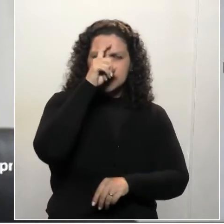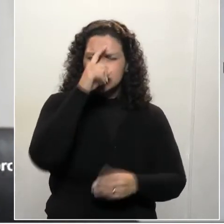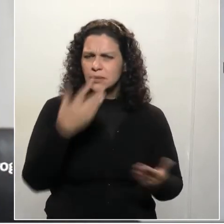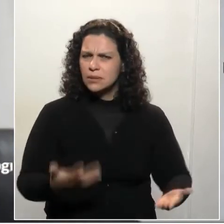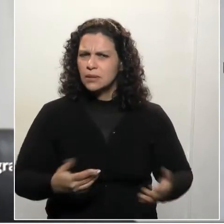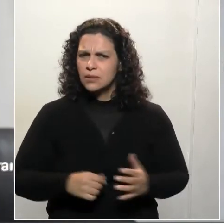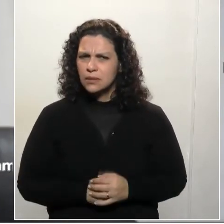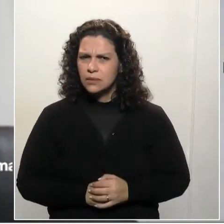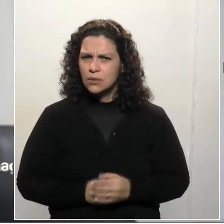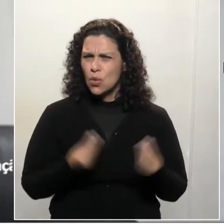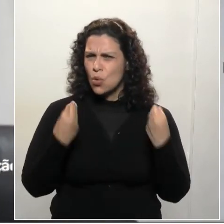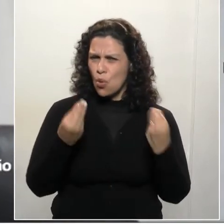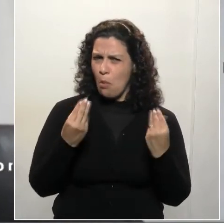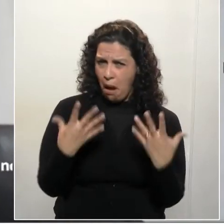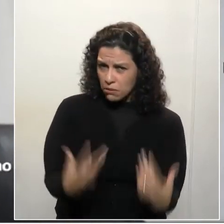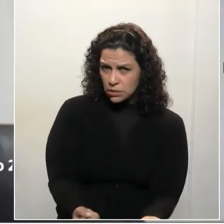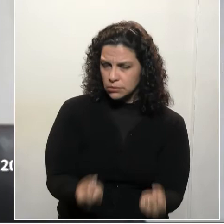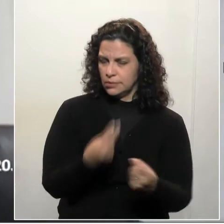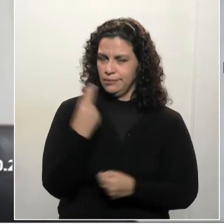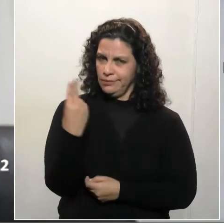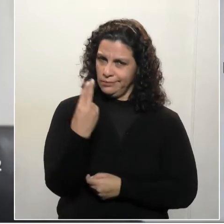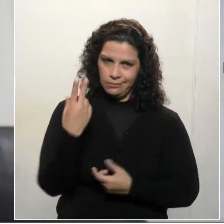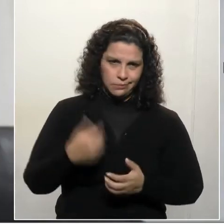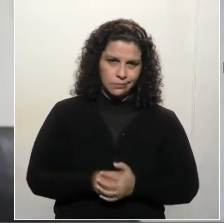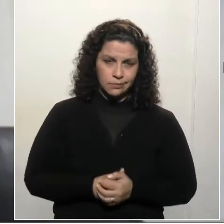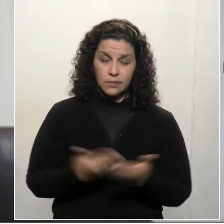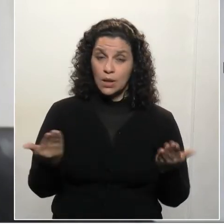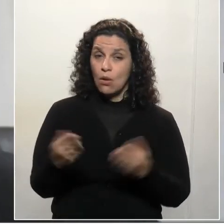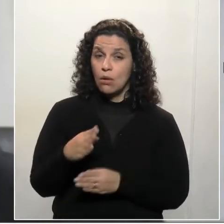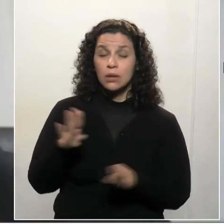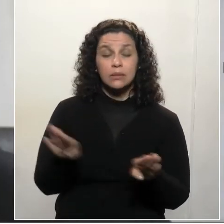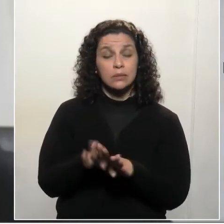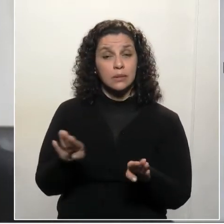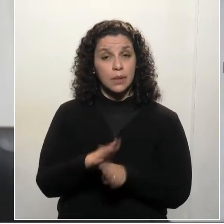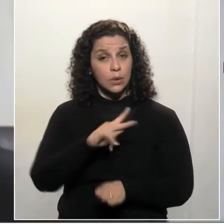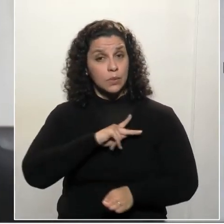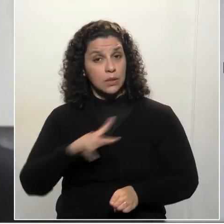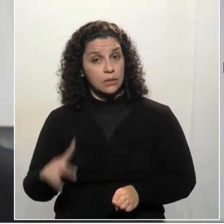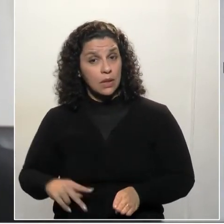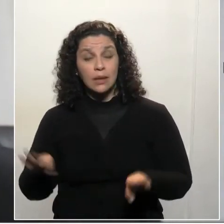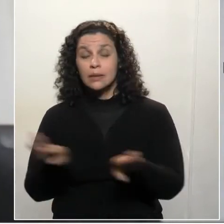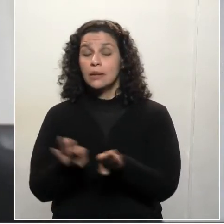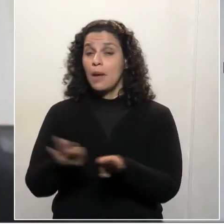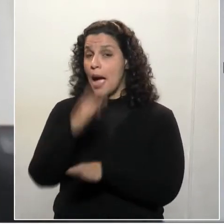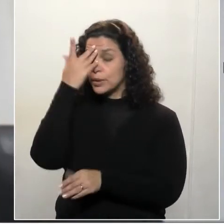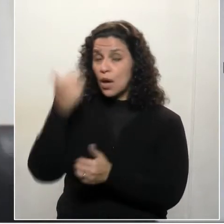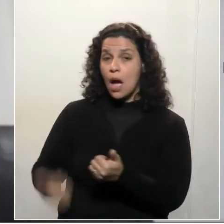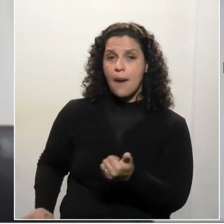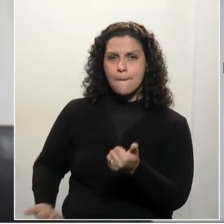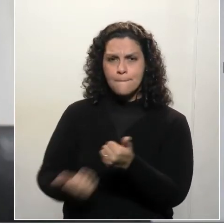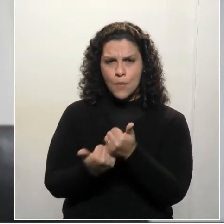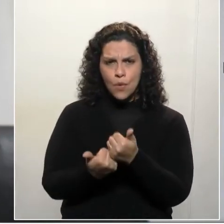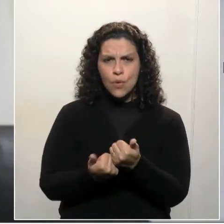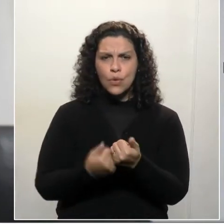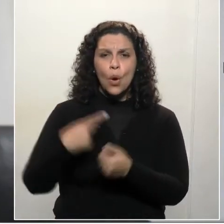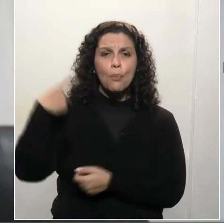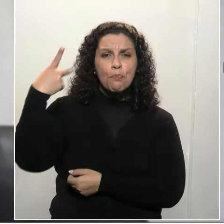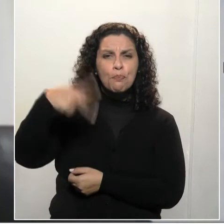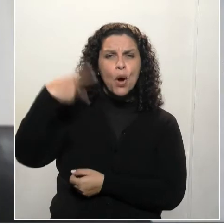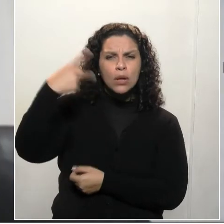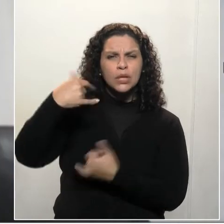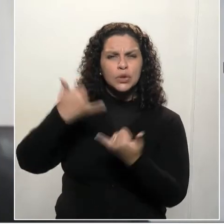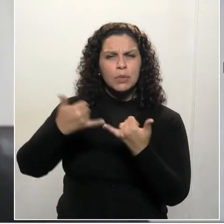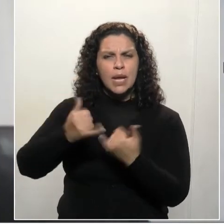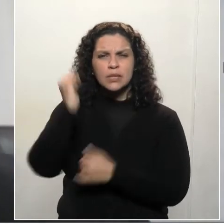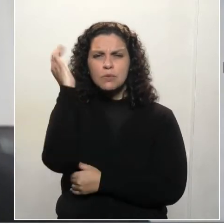isto é inaceitável. Essa ideia do presidente e seus seguidores também de desestabilizar politicamente o